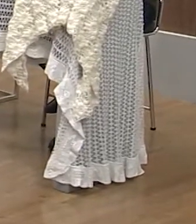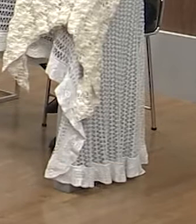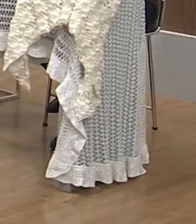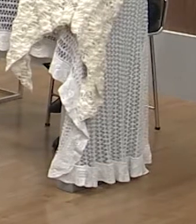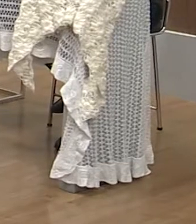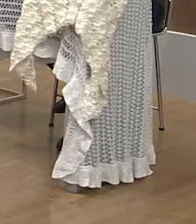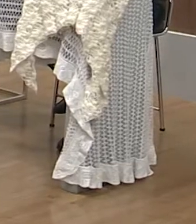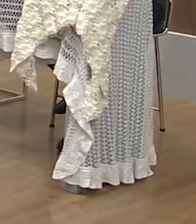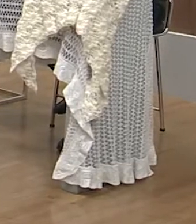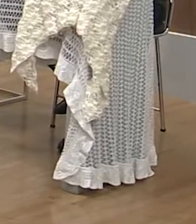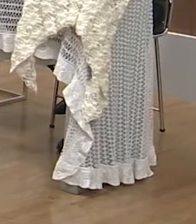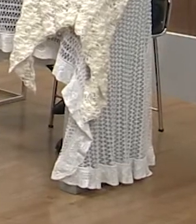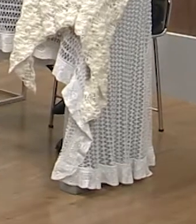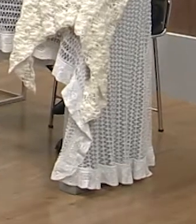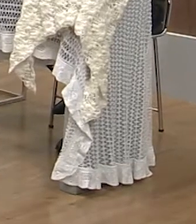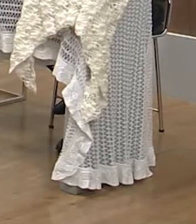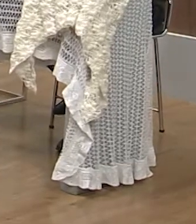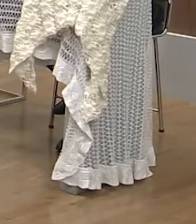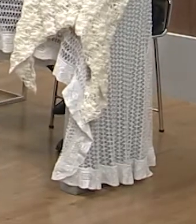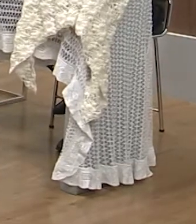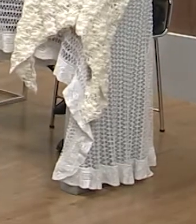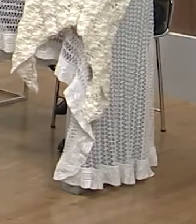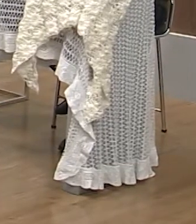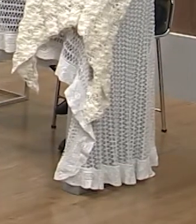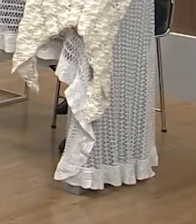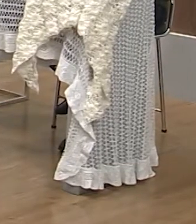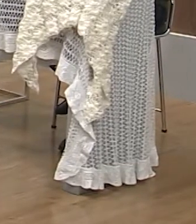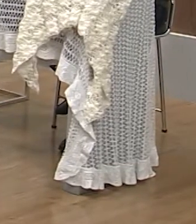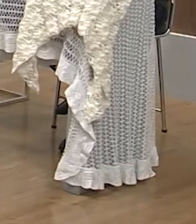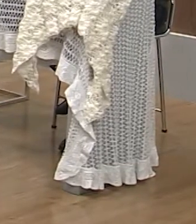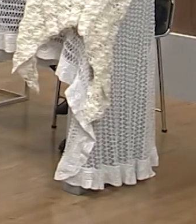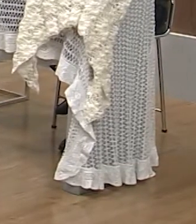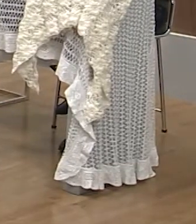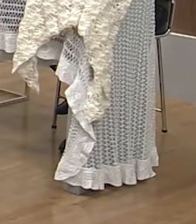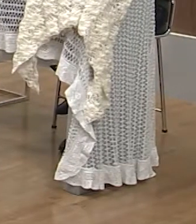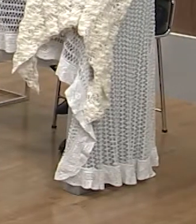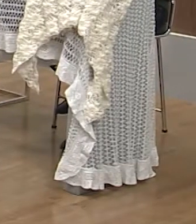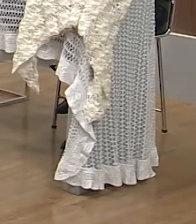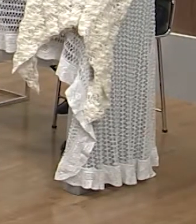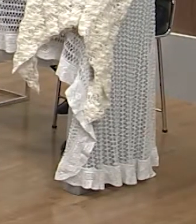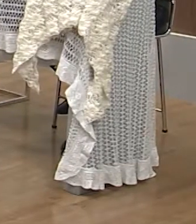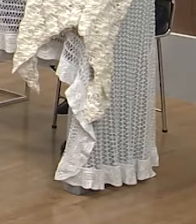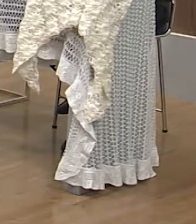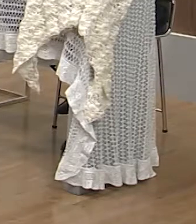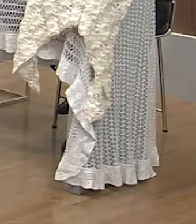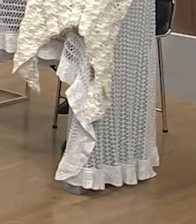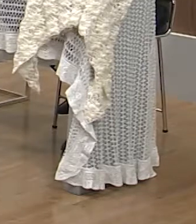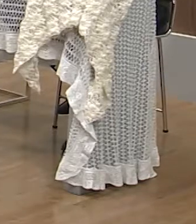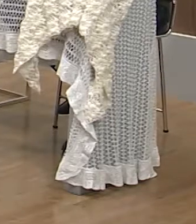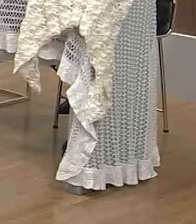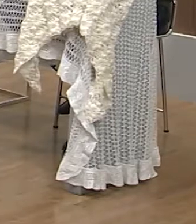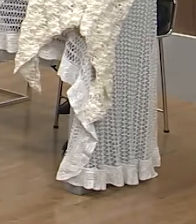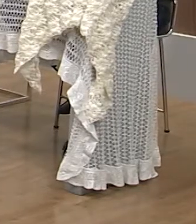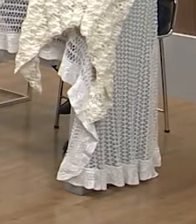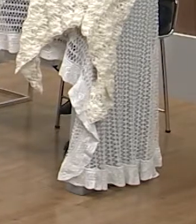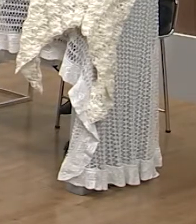da Rede Municipal de Belo Horizonte e intérprete de Libras